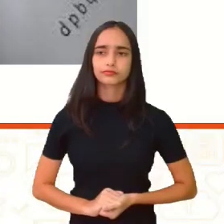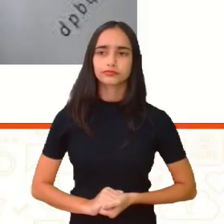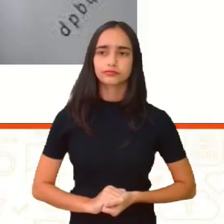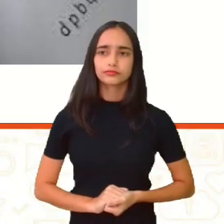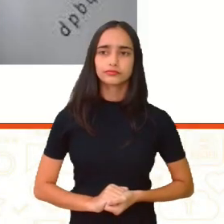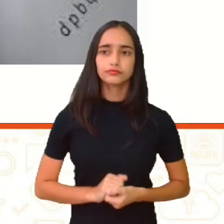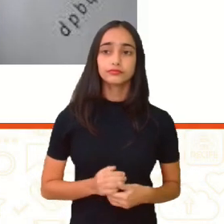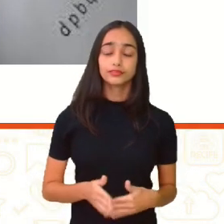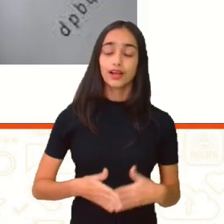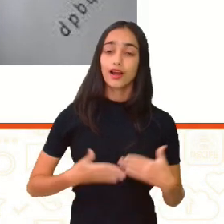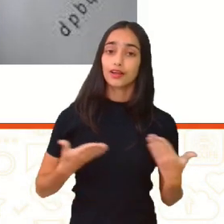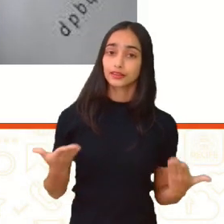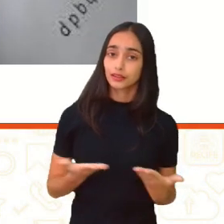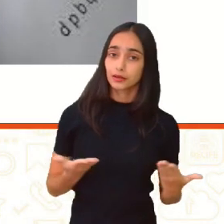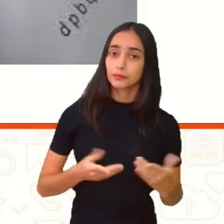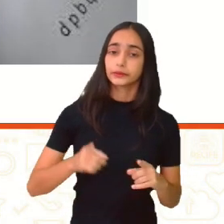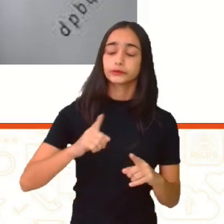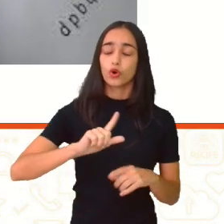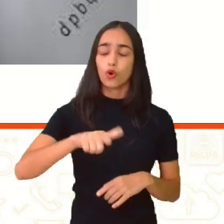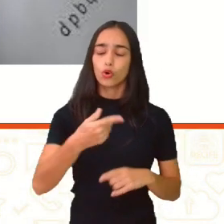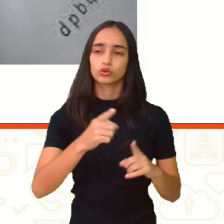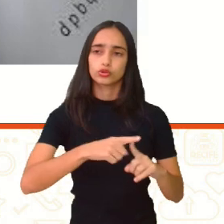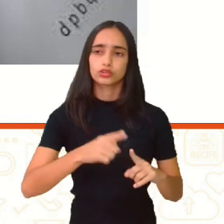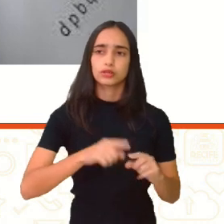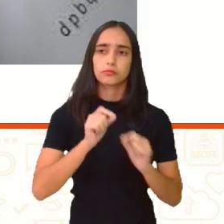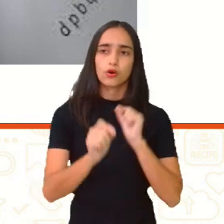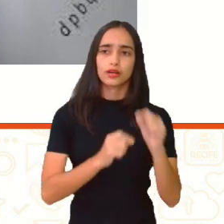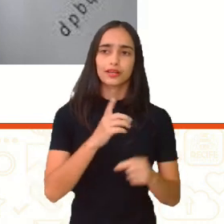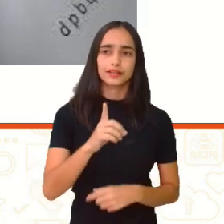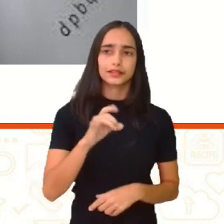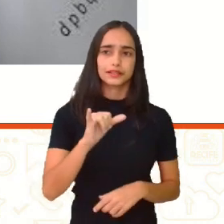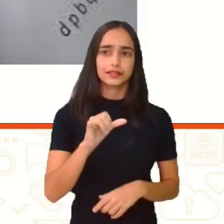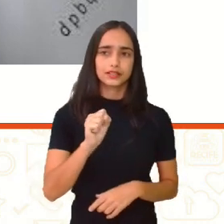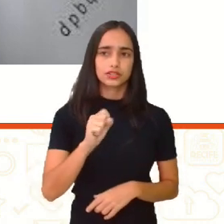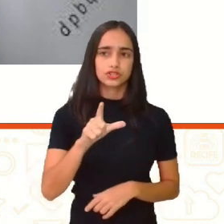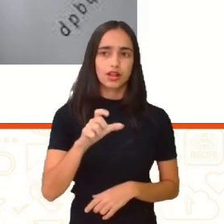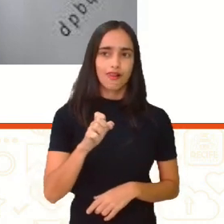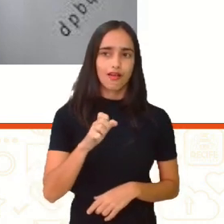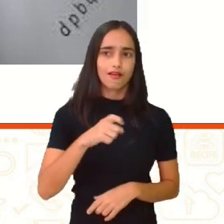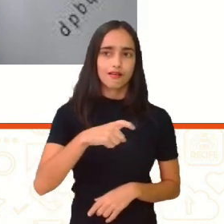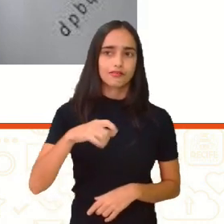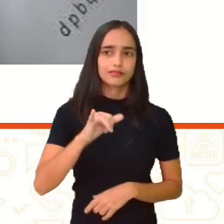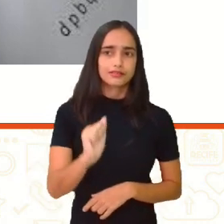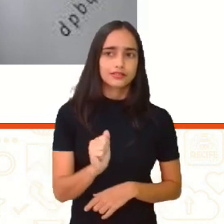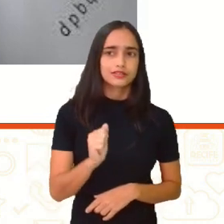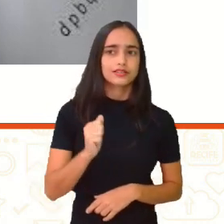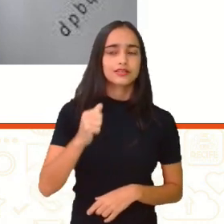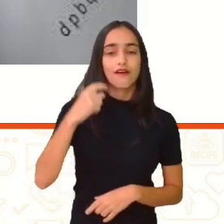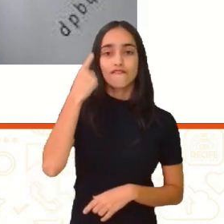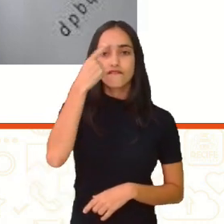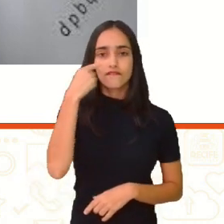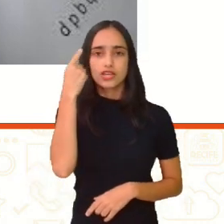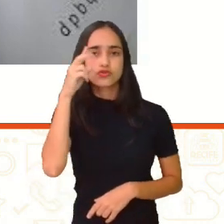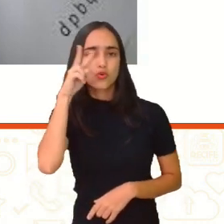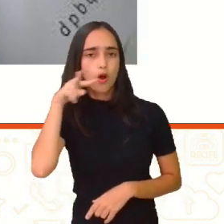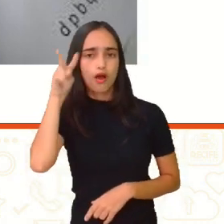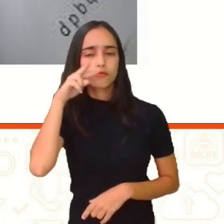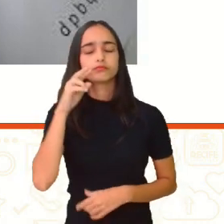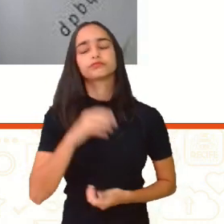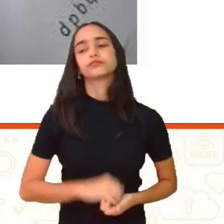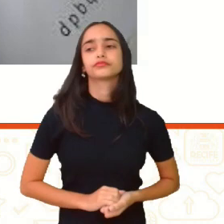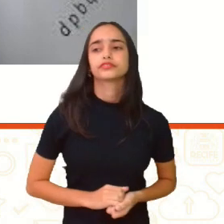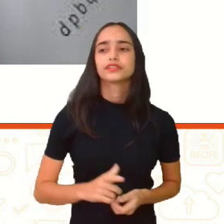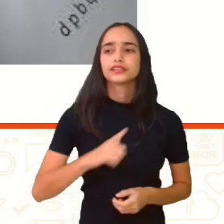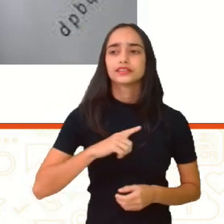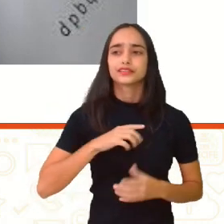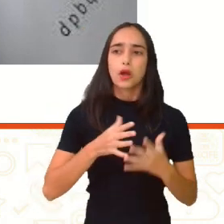E aí a gente tem a dislexia visual, né? Ou diseidética, como a gente chama. Então, Há uma confusão